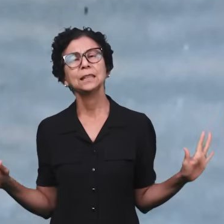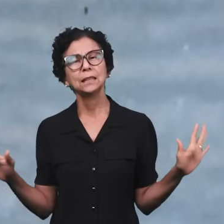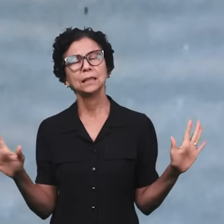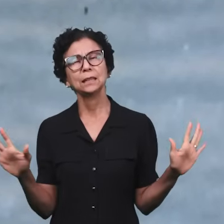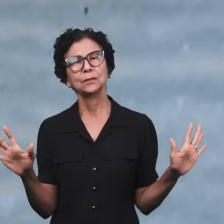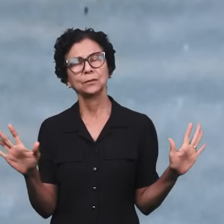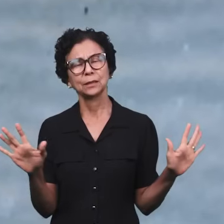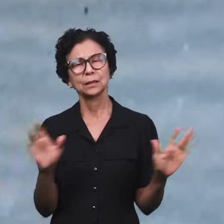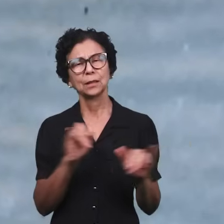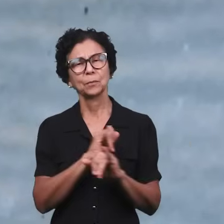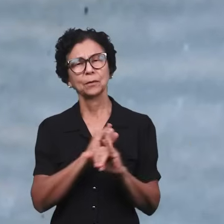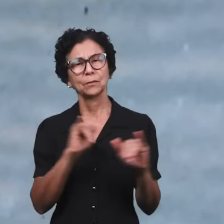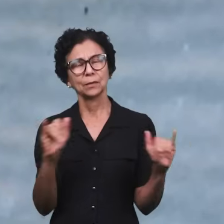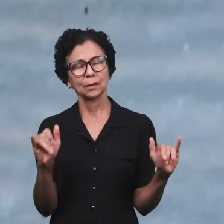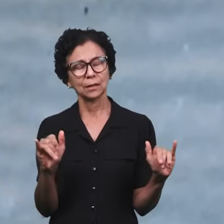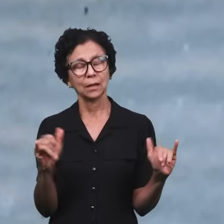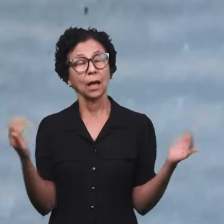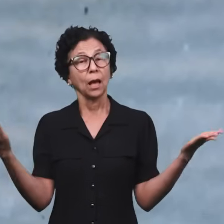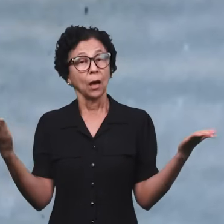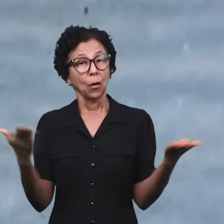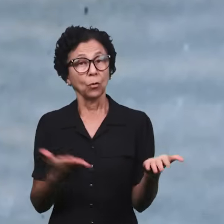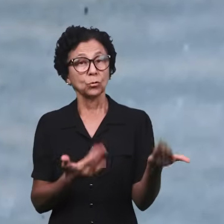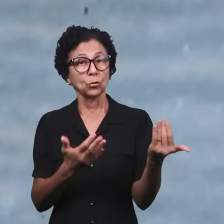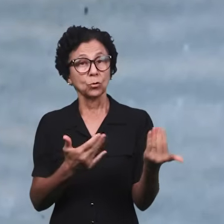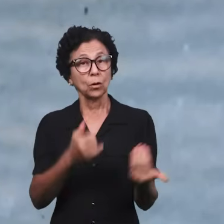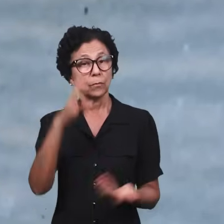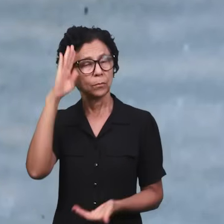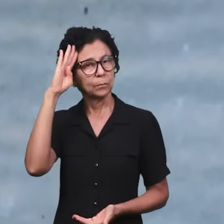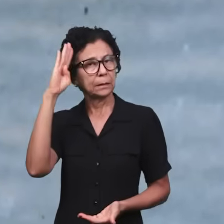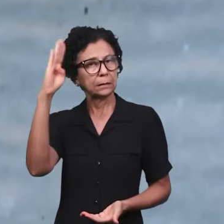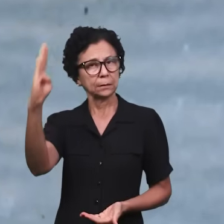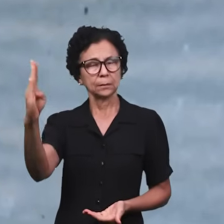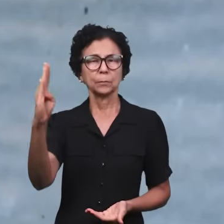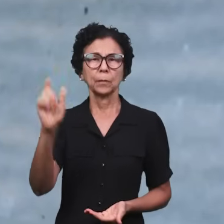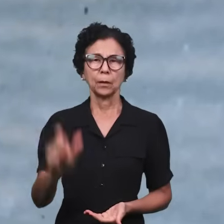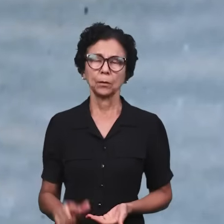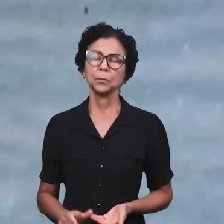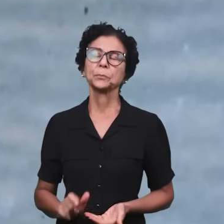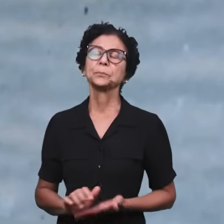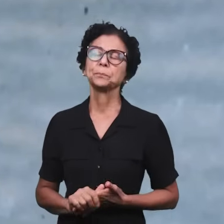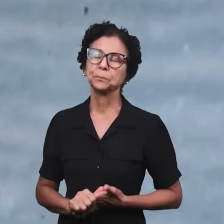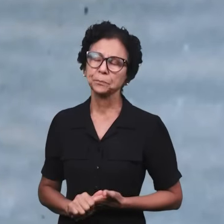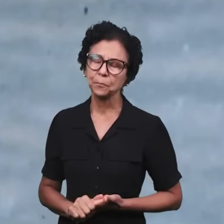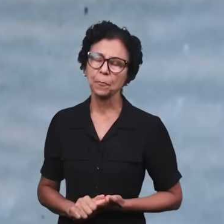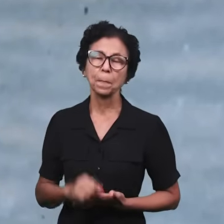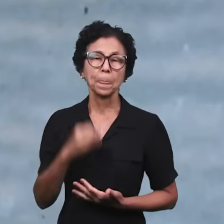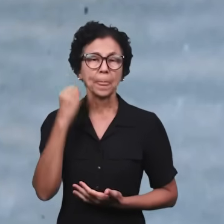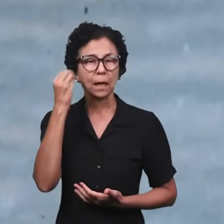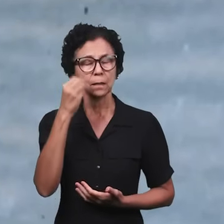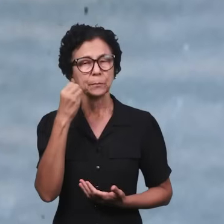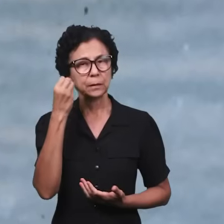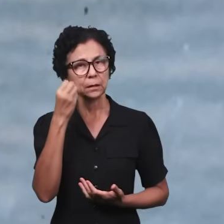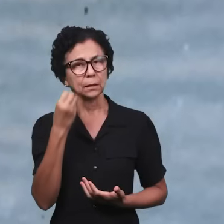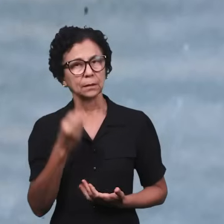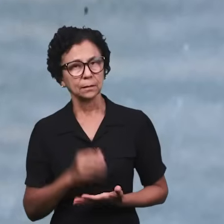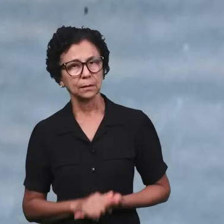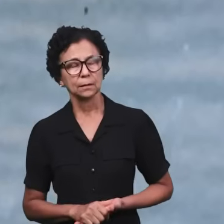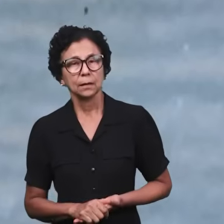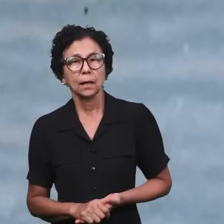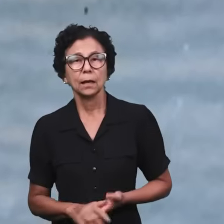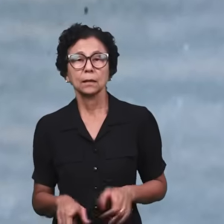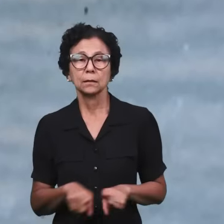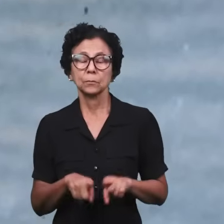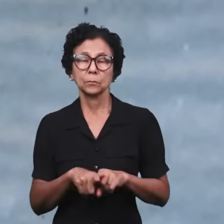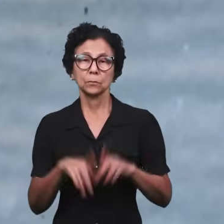obra ele é protagonista, ele é importante, ele é personagem principal. Essa é a experiência que a gente está vivendo. Aliás, o Evangelho